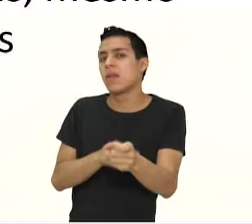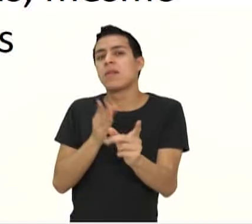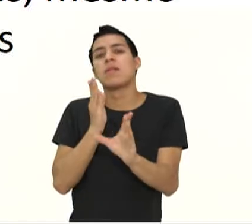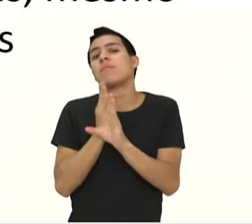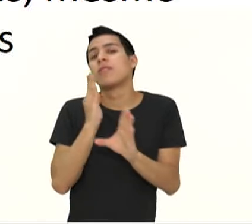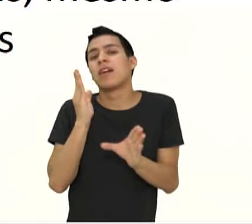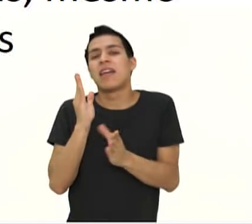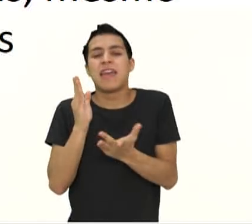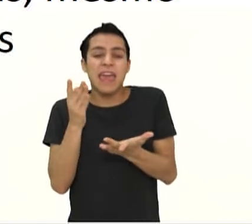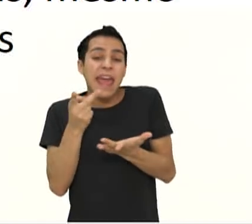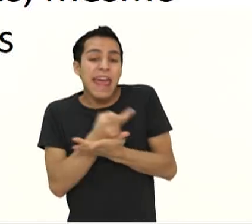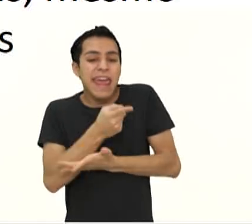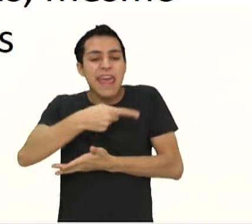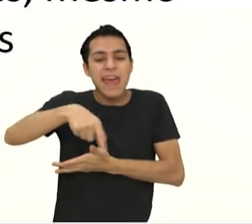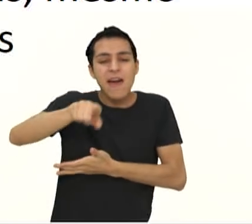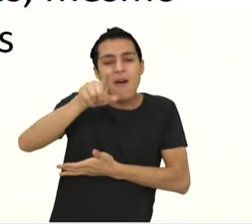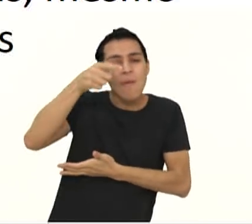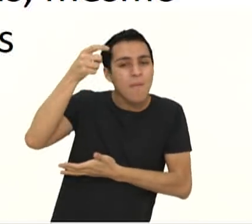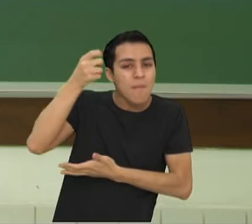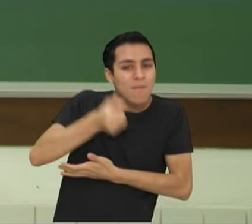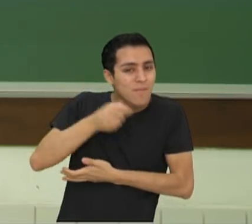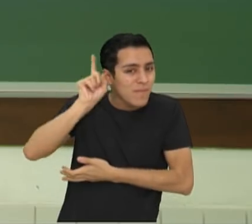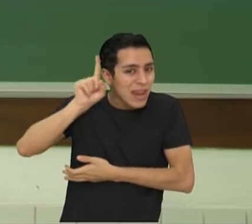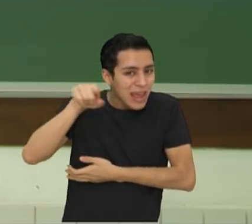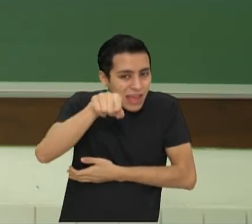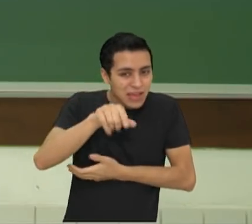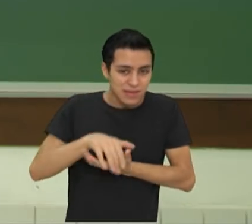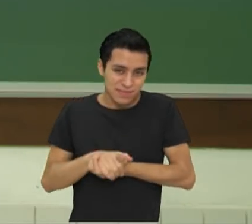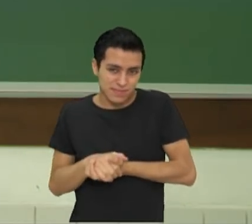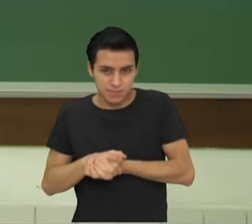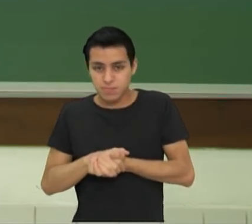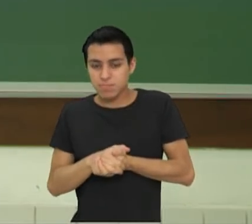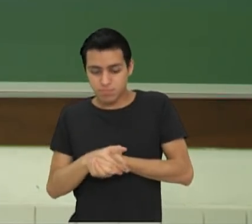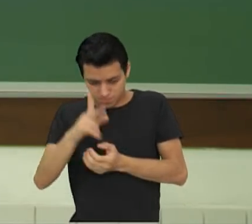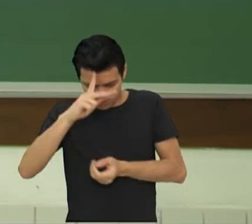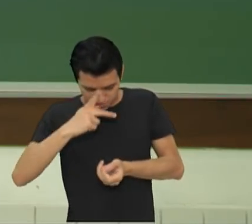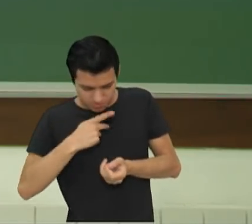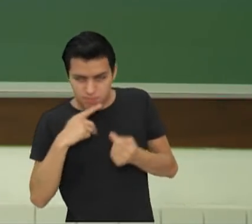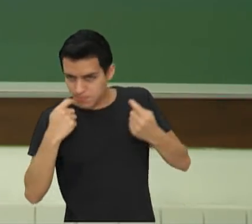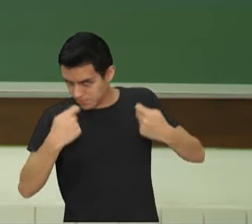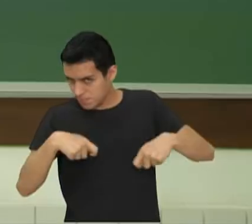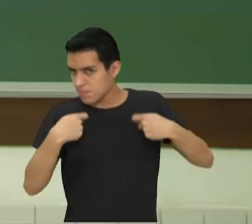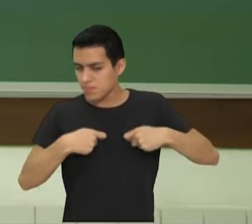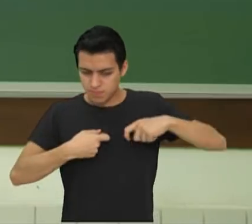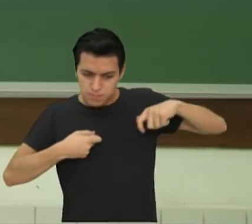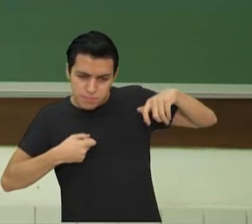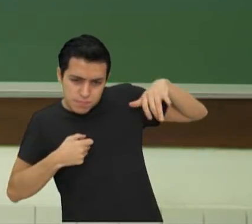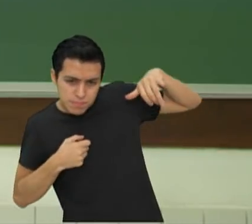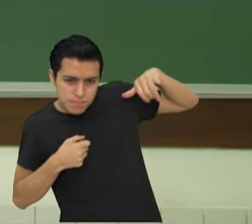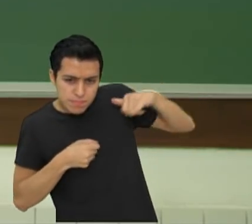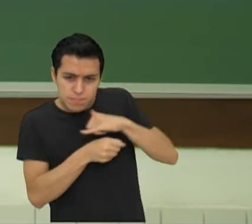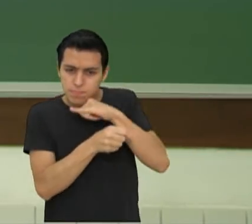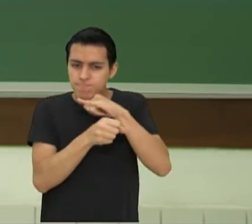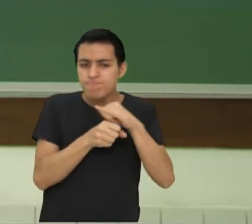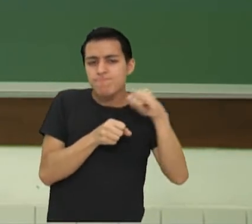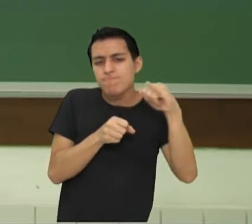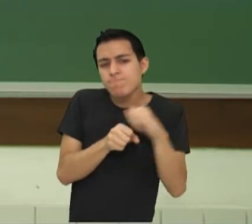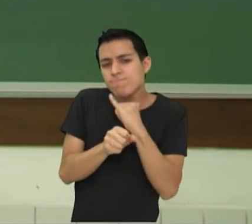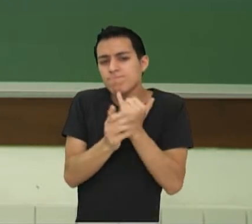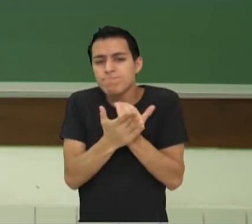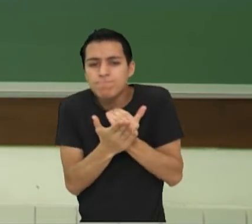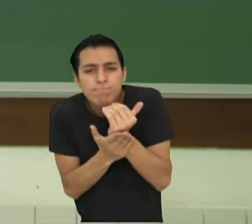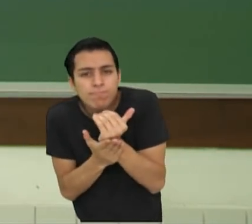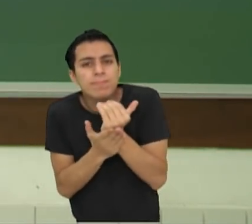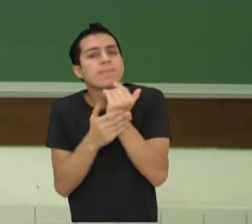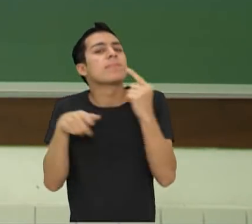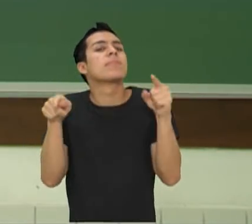aos erros das peças brancas. Então, assim, além de você ter uma habilidade para iniciar a partida de